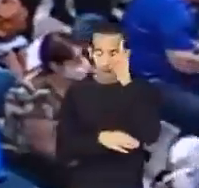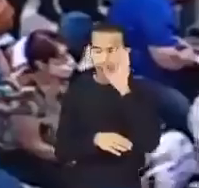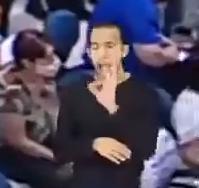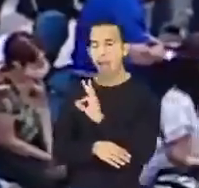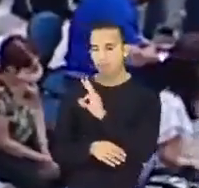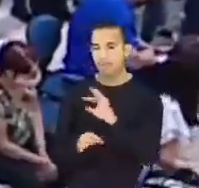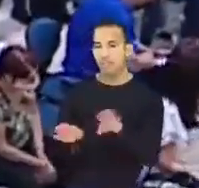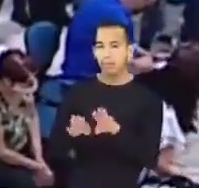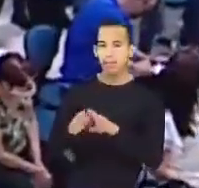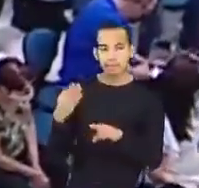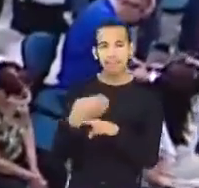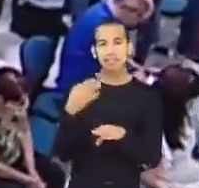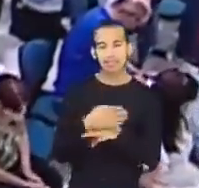também.